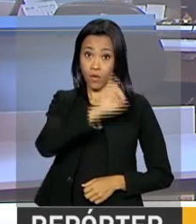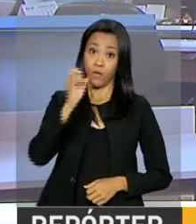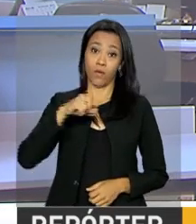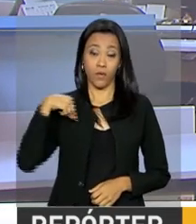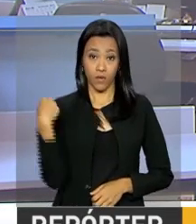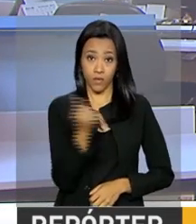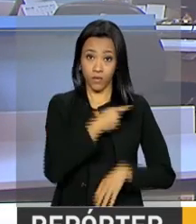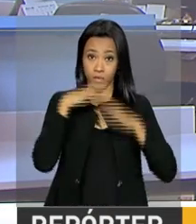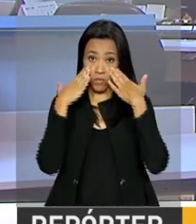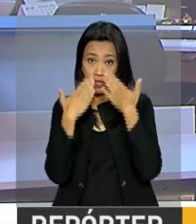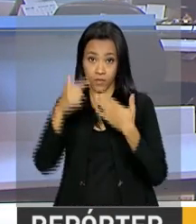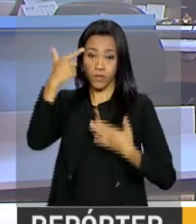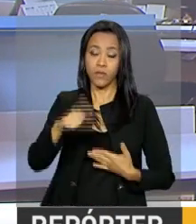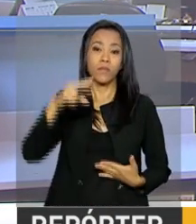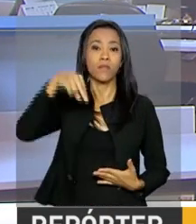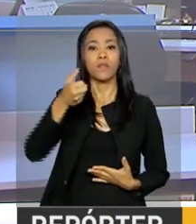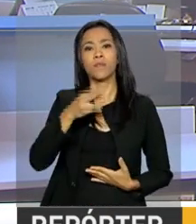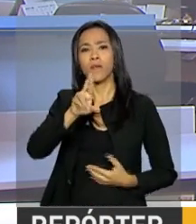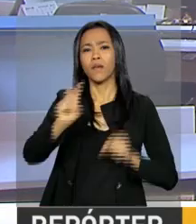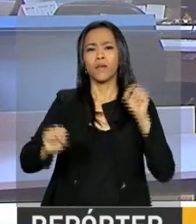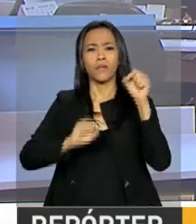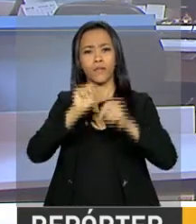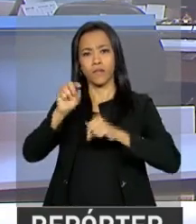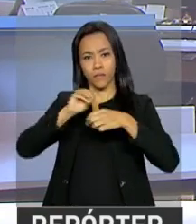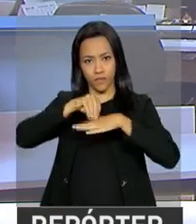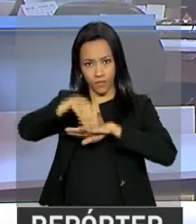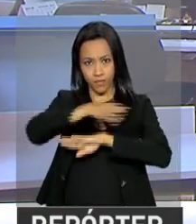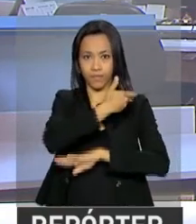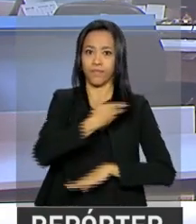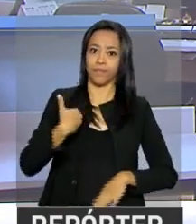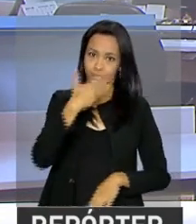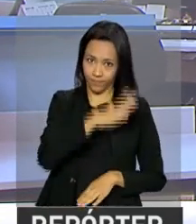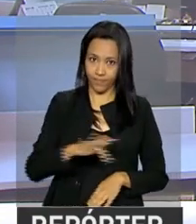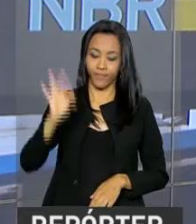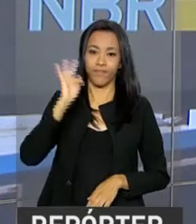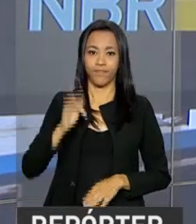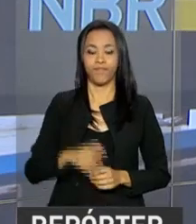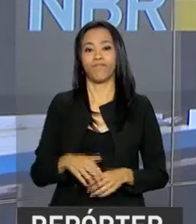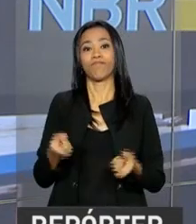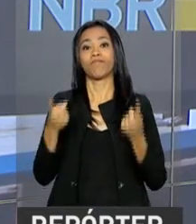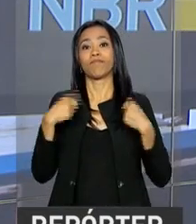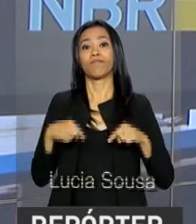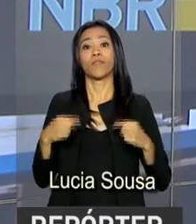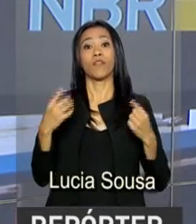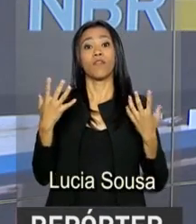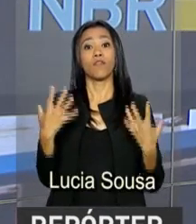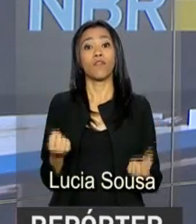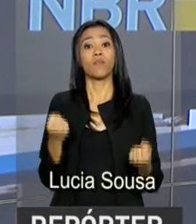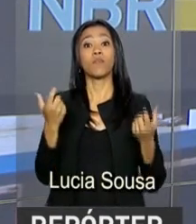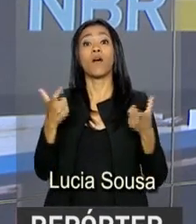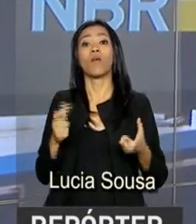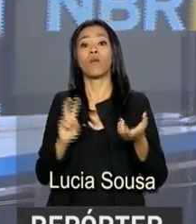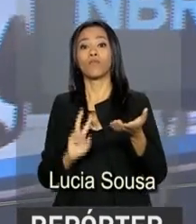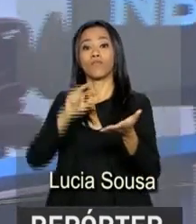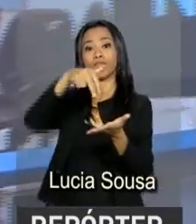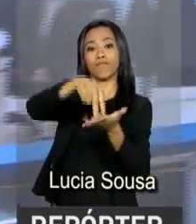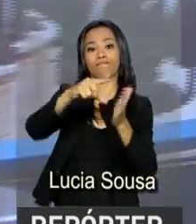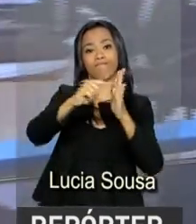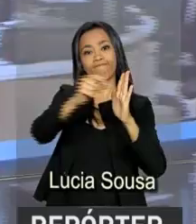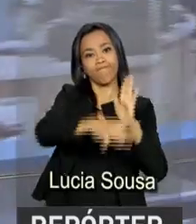Olá, estamos de volta com mais uma edição do Repórter NBR com as notícias do governo federal. E nós vamos direto ao Palácio Planalto saber